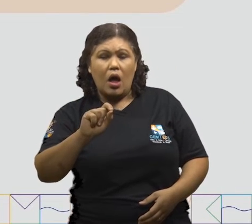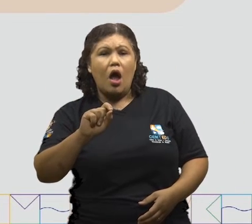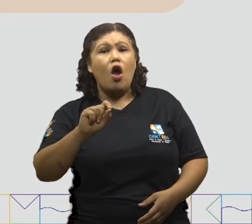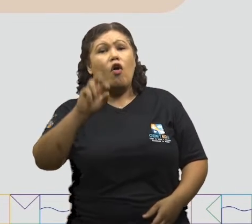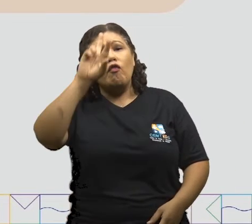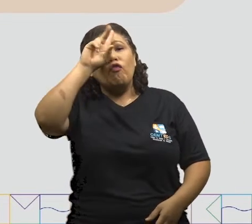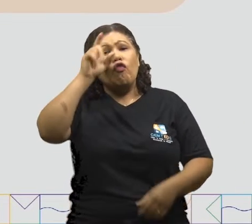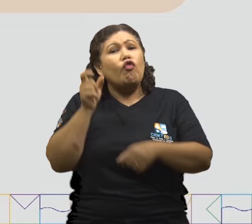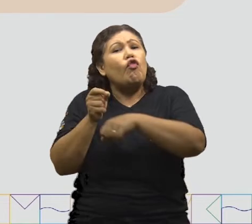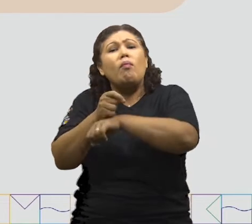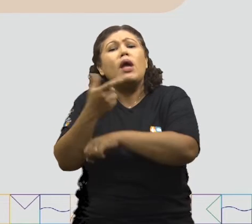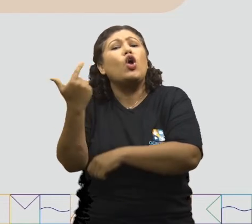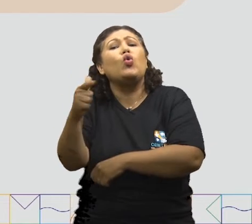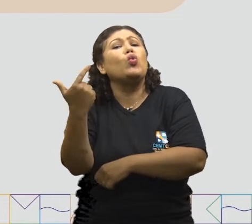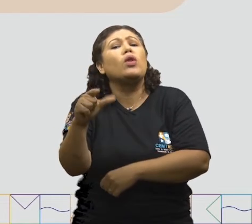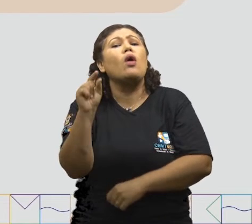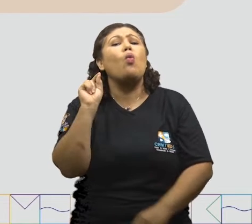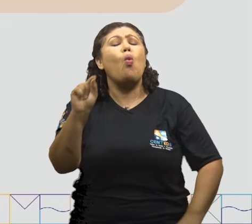formigas não têm?